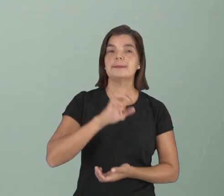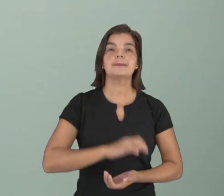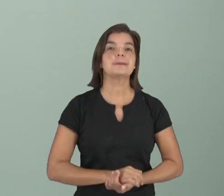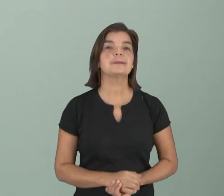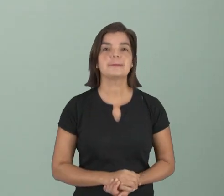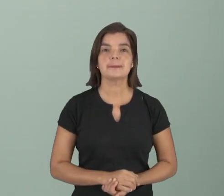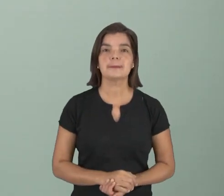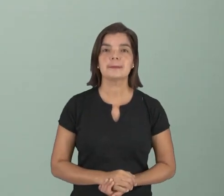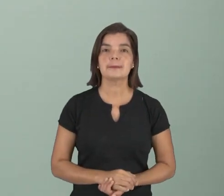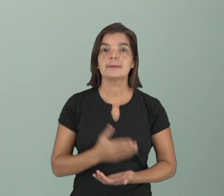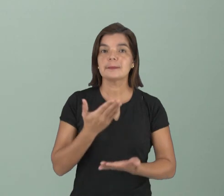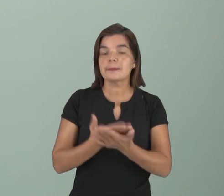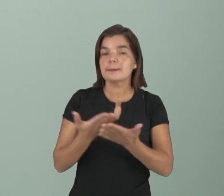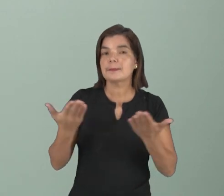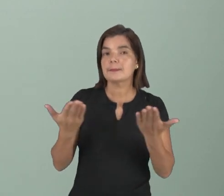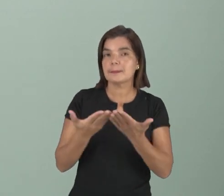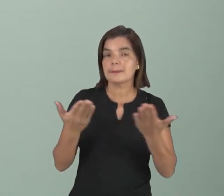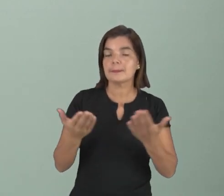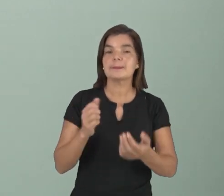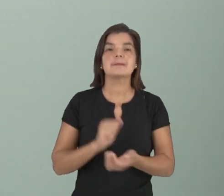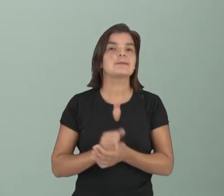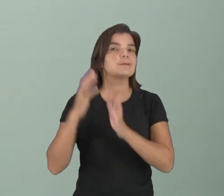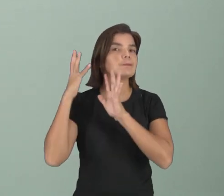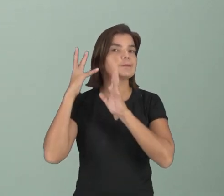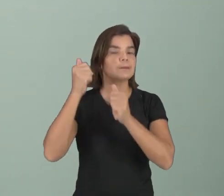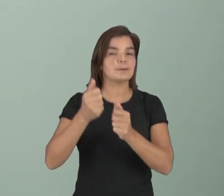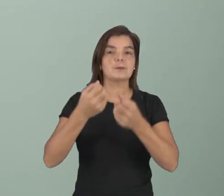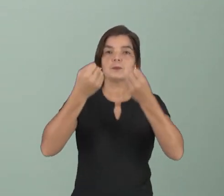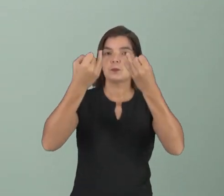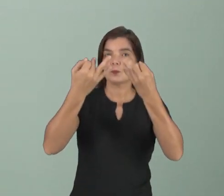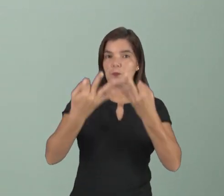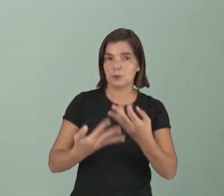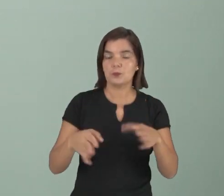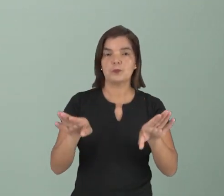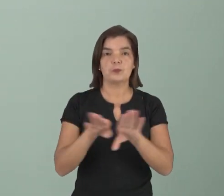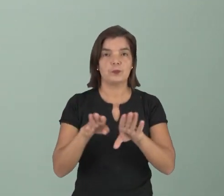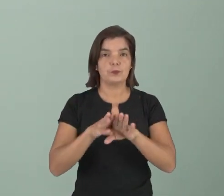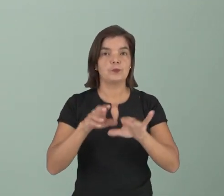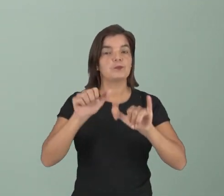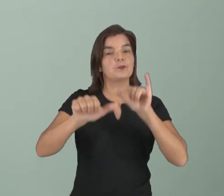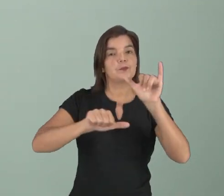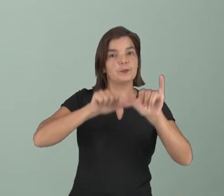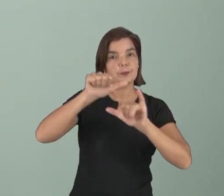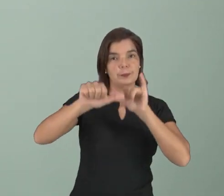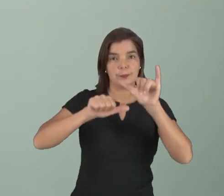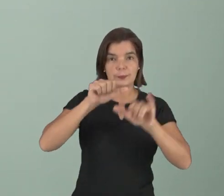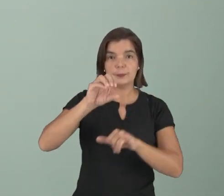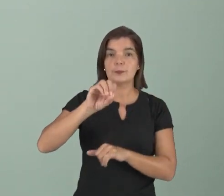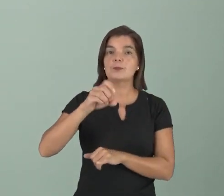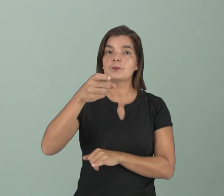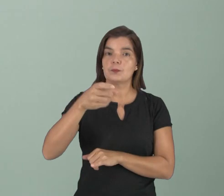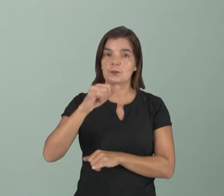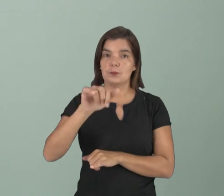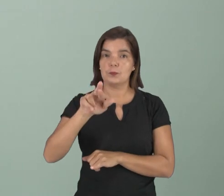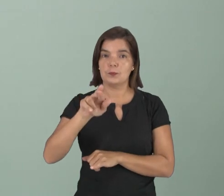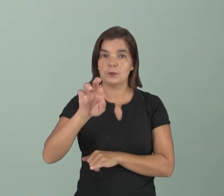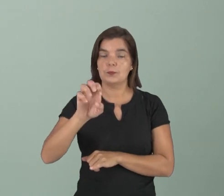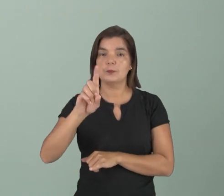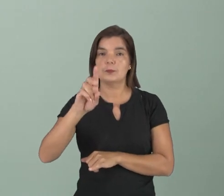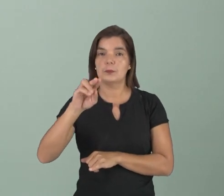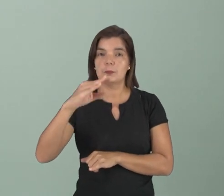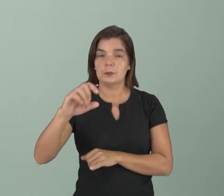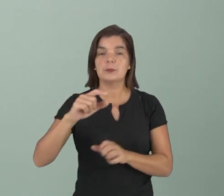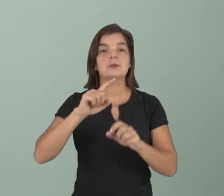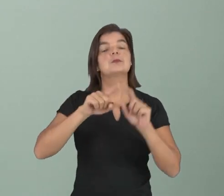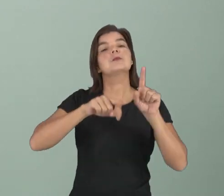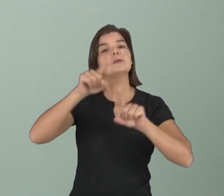letra E. Na aula de hoje, a gente relembrou os conceitos de reação de oxirredução, relembrou sobre a variação